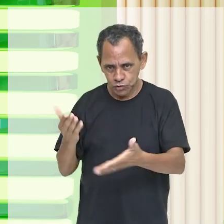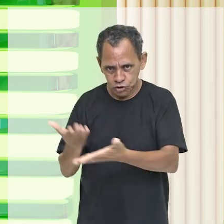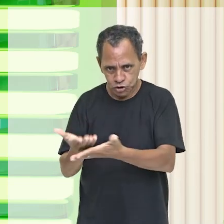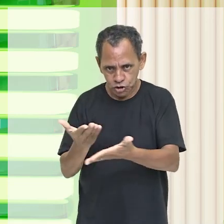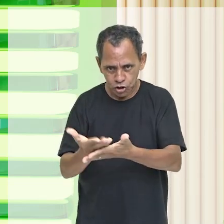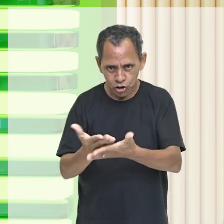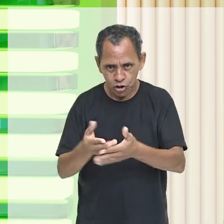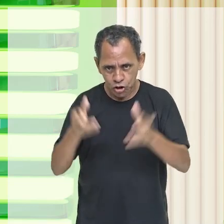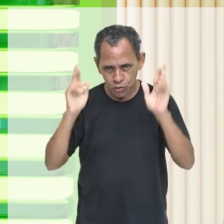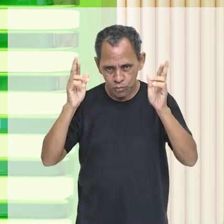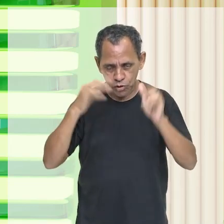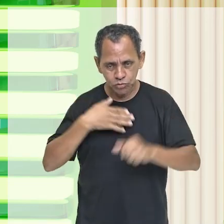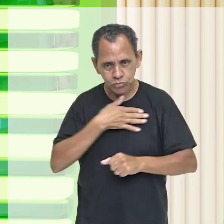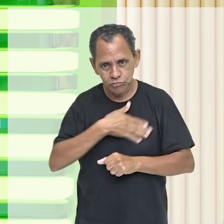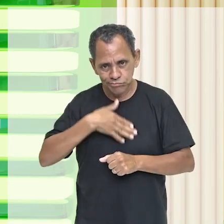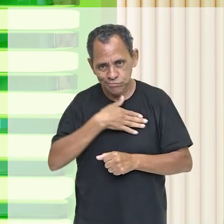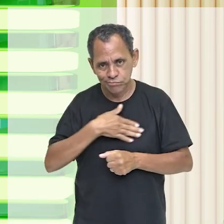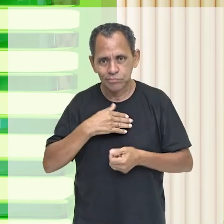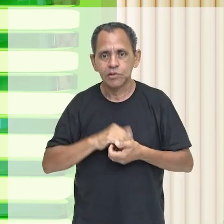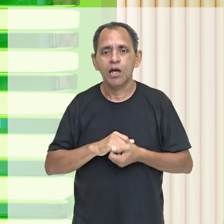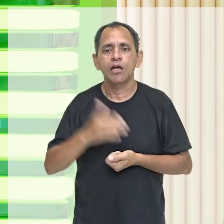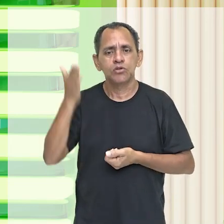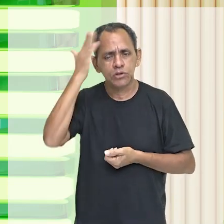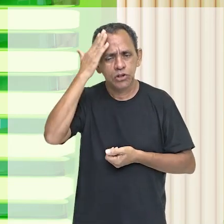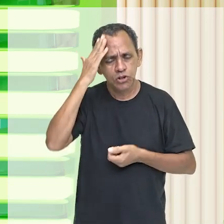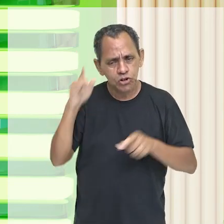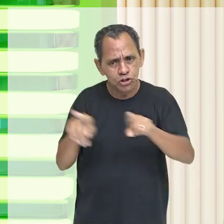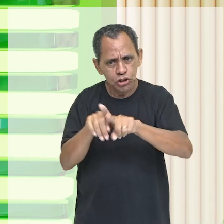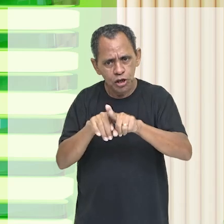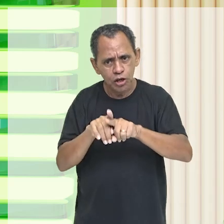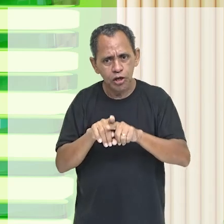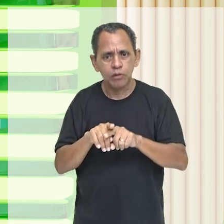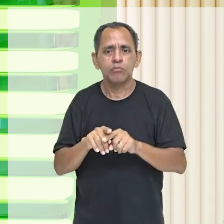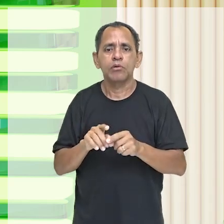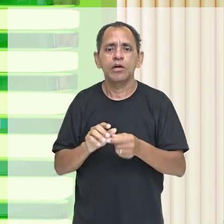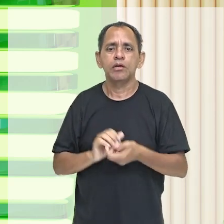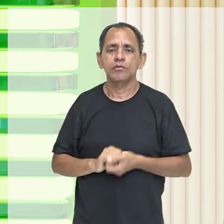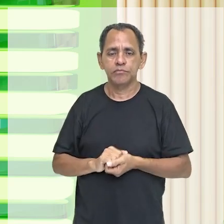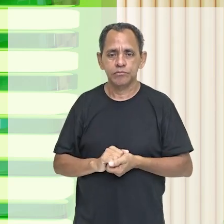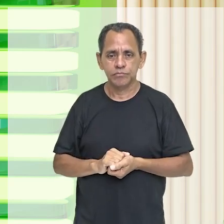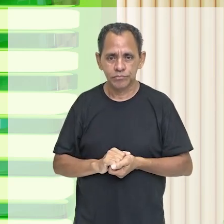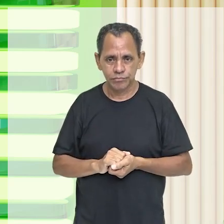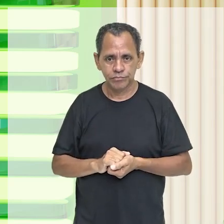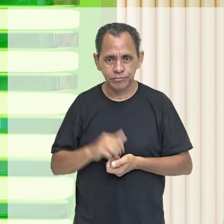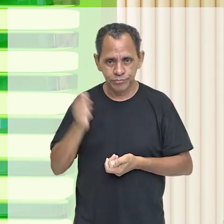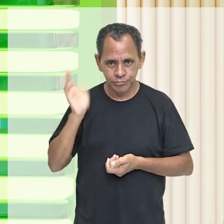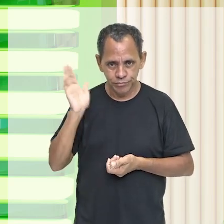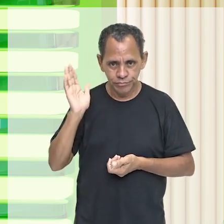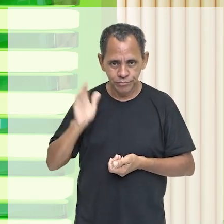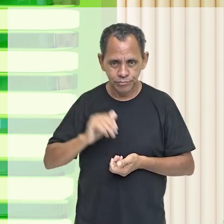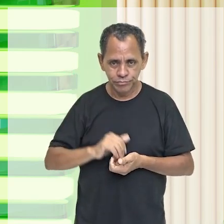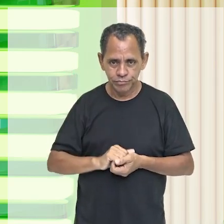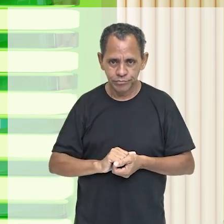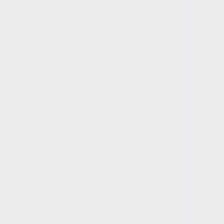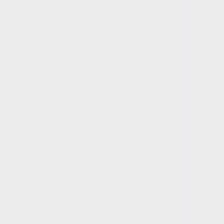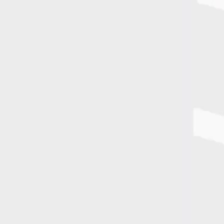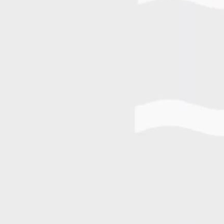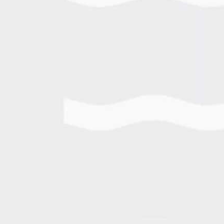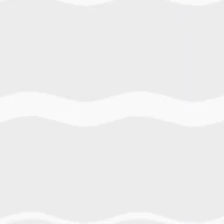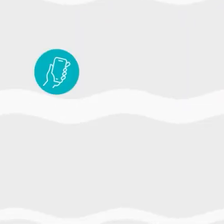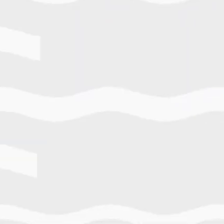aula espero que vocês tenham gostado entendido e vamos nos encontrar aqui numa próxima oportunidade tchau